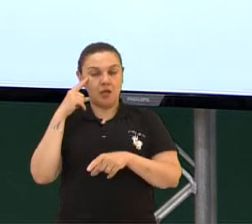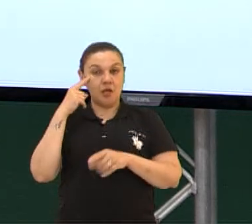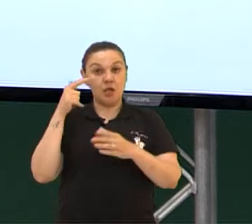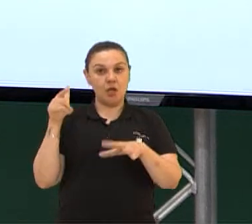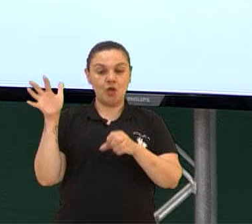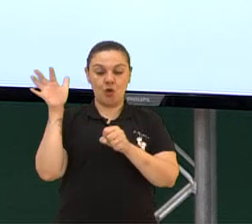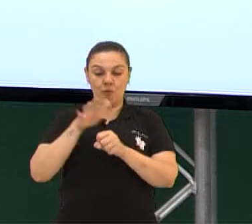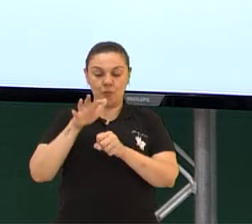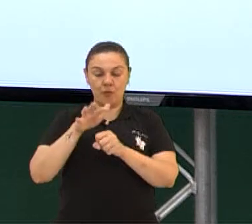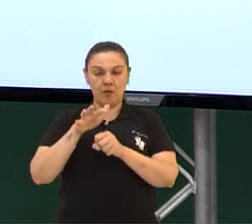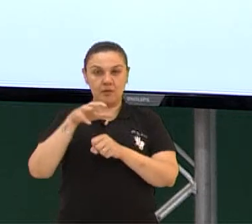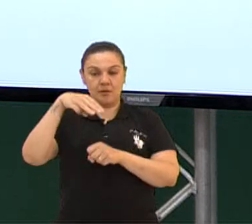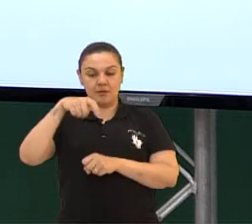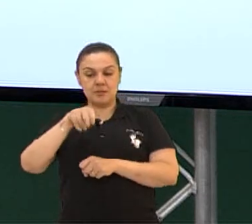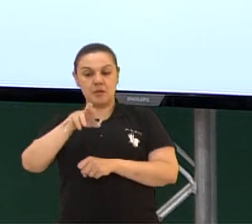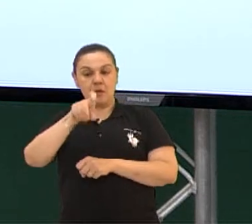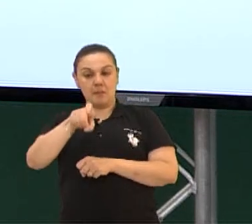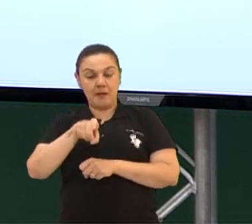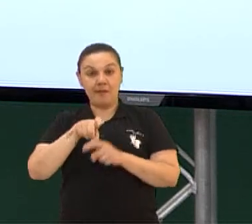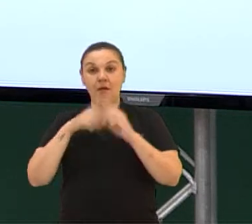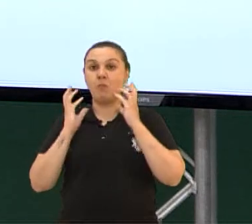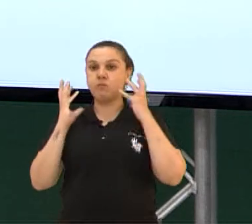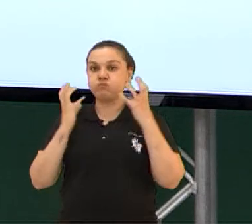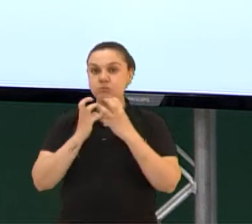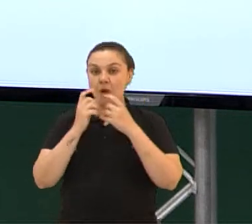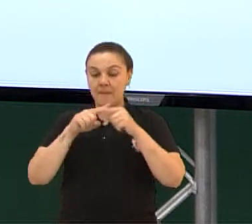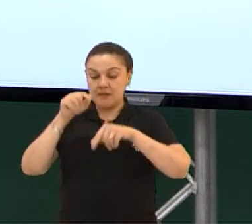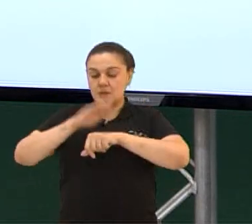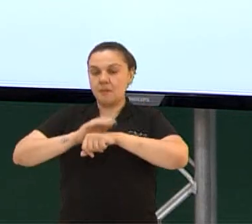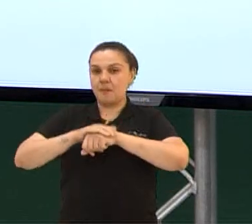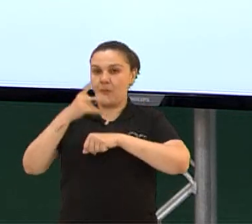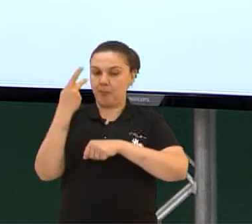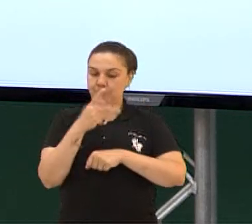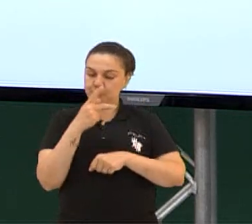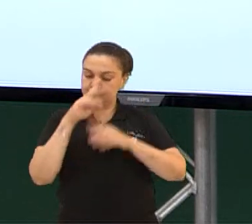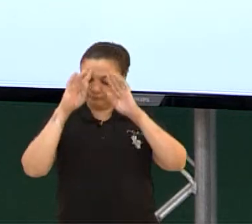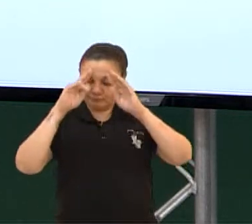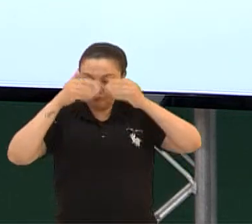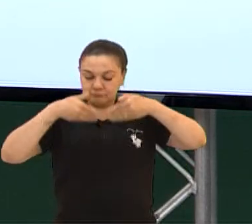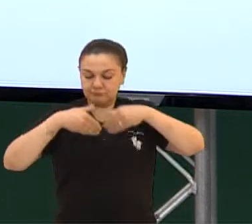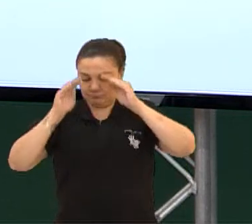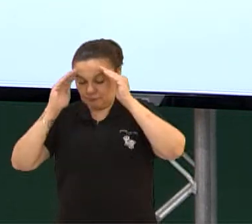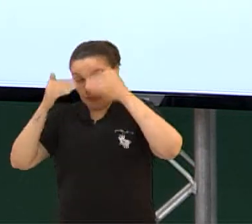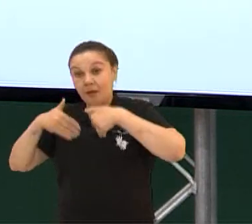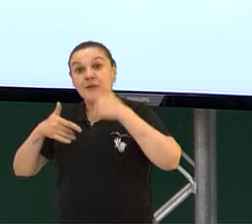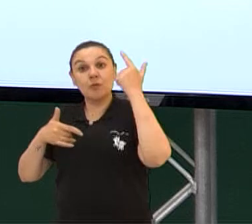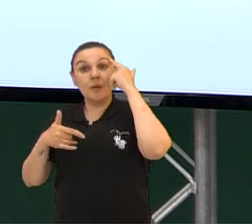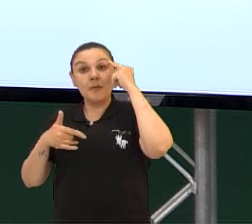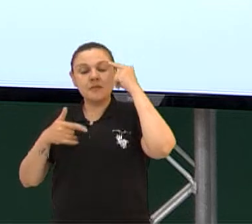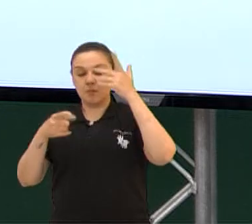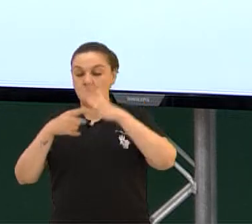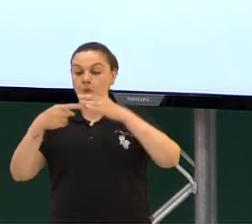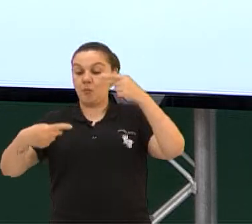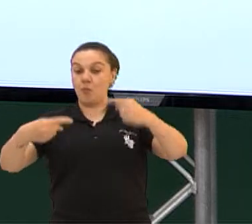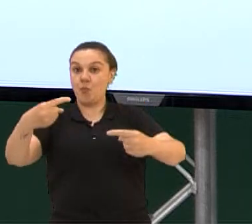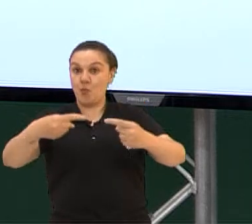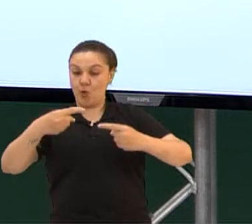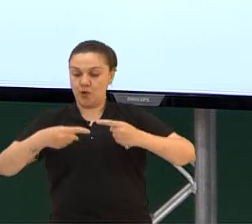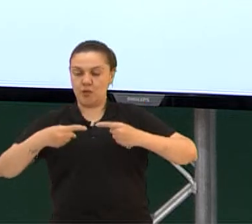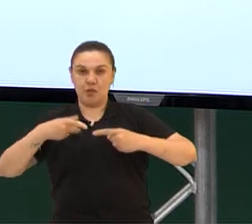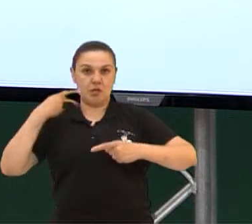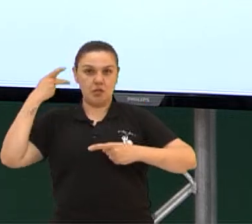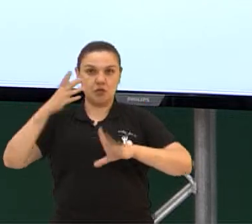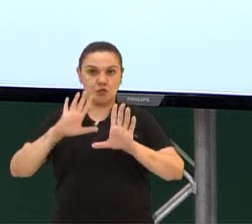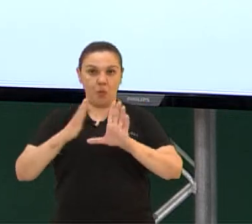Marx, mas eles fazem uma apropriação muito própria. Eles não fazem uma apropriação política do pensamento marxista, Sim. igual